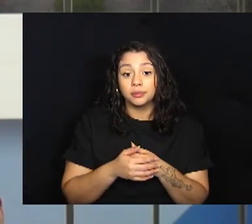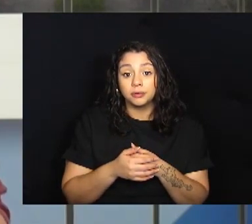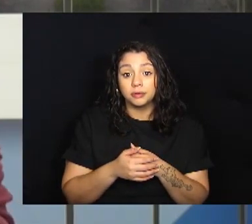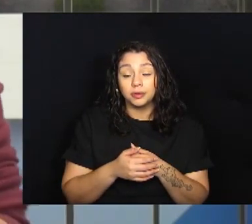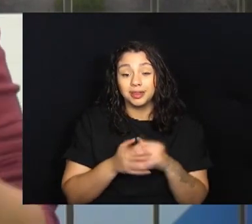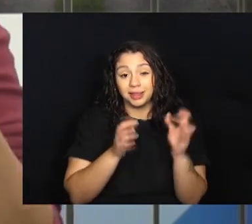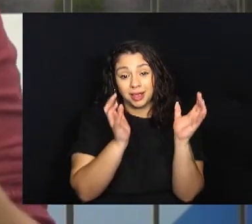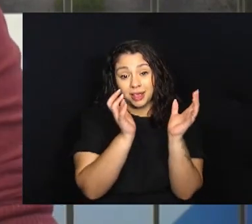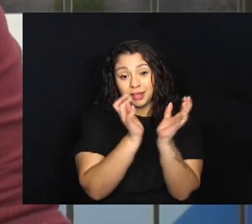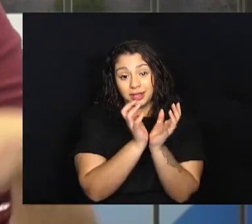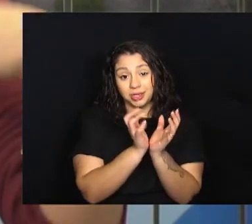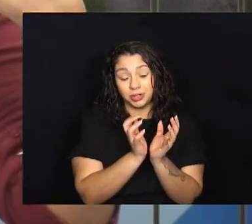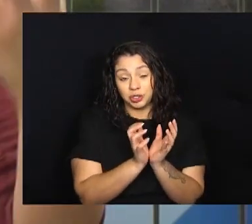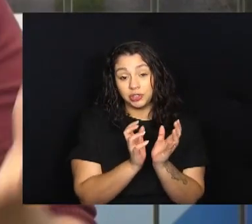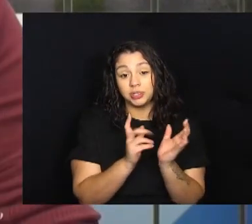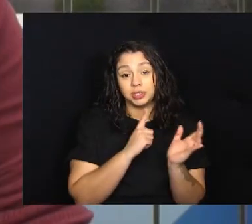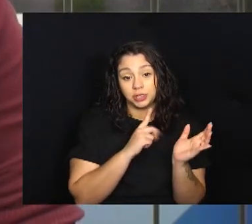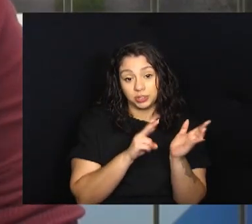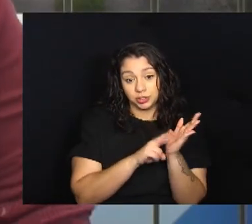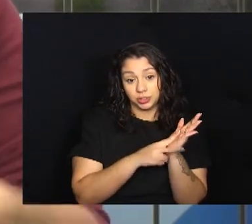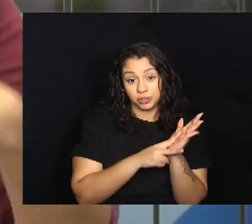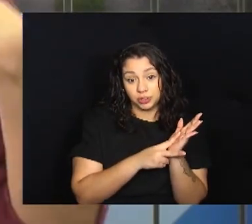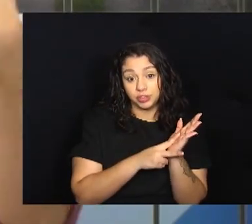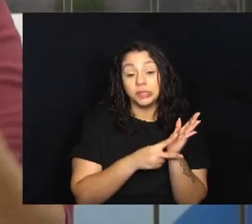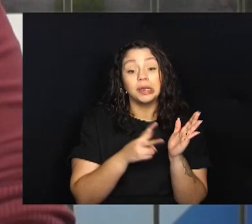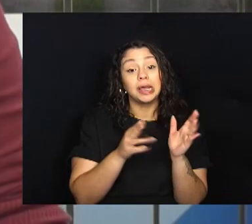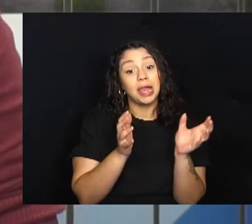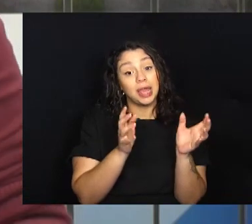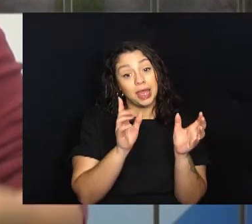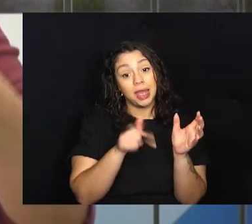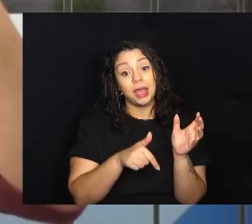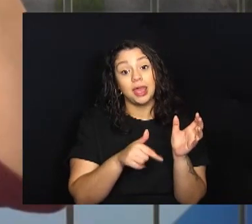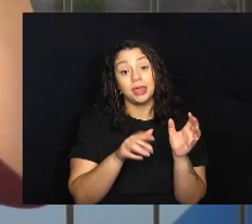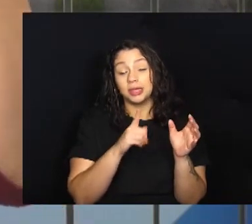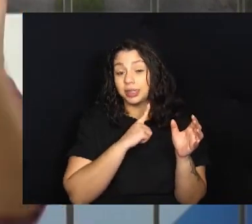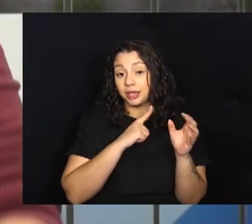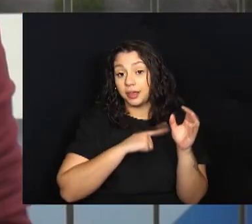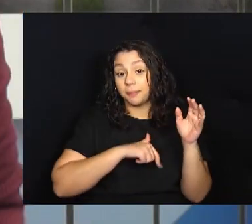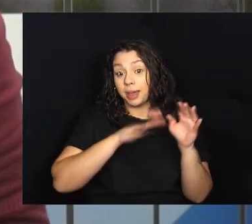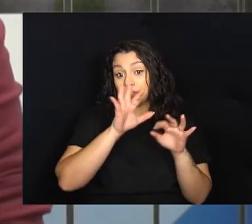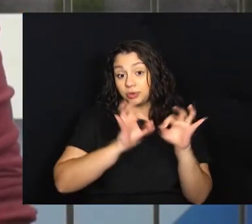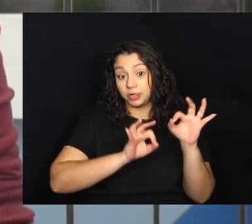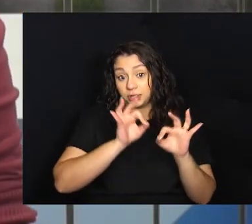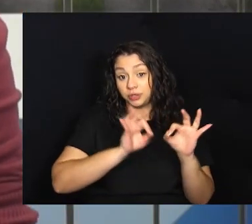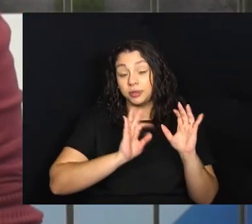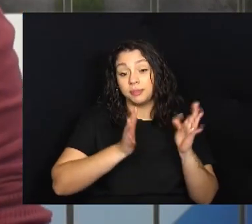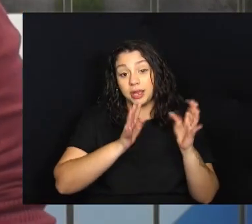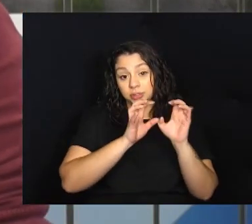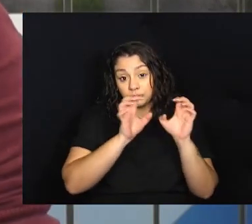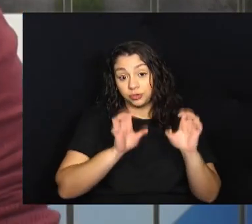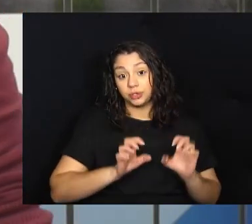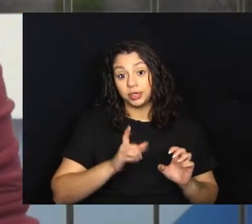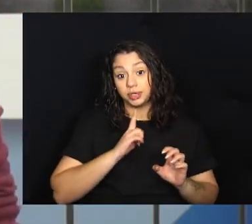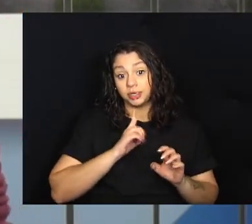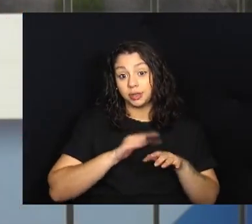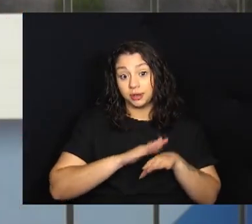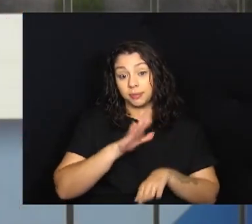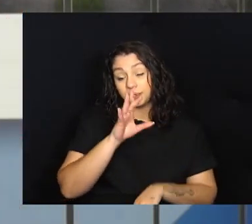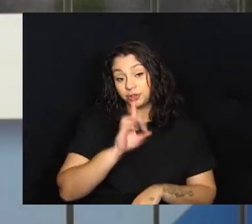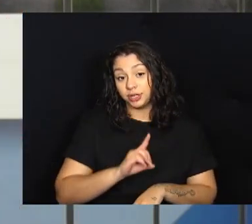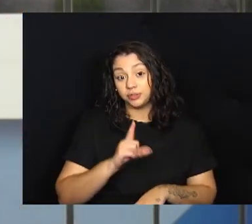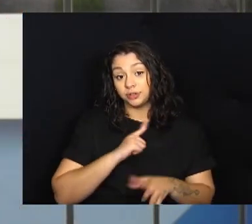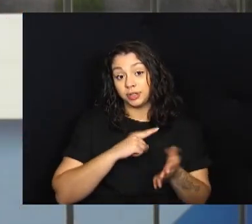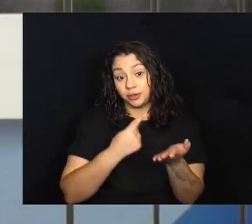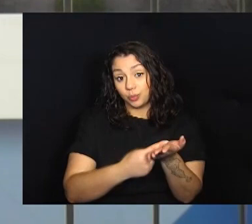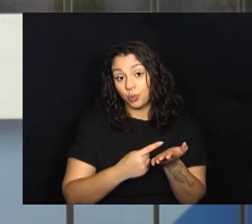categorias que têm sindicatos são as categorias mais organizadas, que têm mais estrutura, que já têm acesso a mais direitos, que têm acordo coletivo,